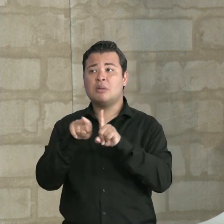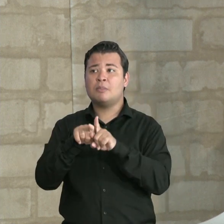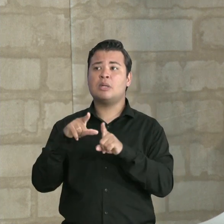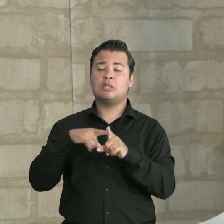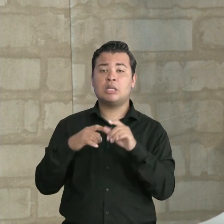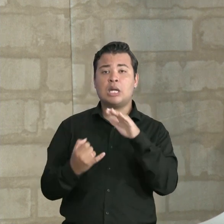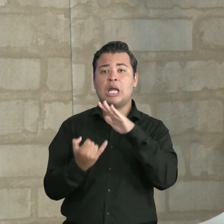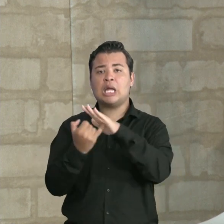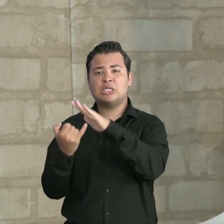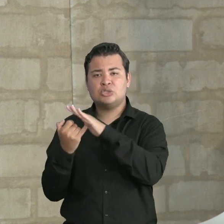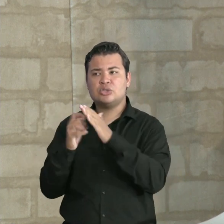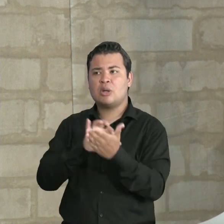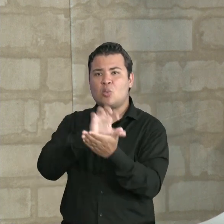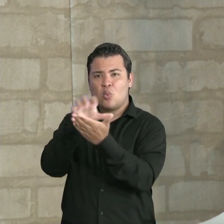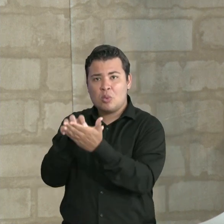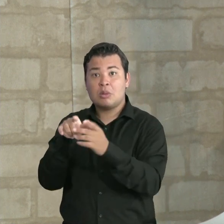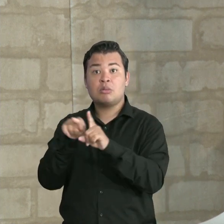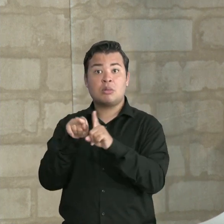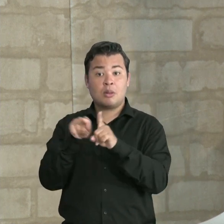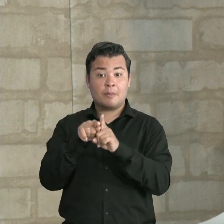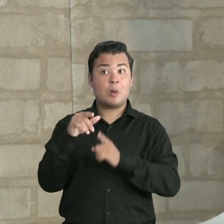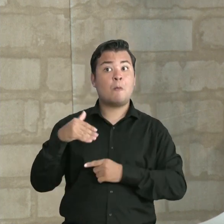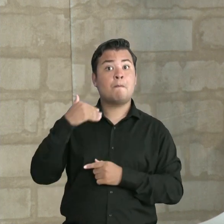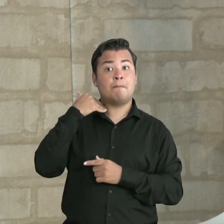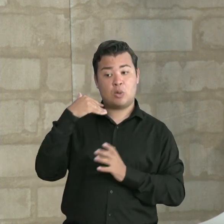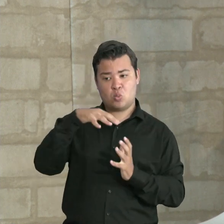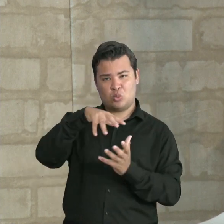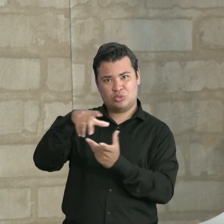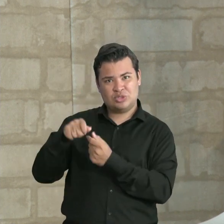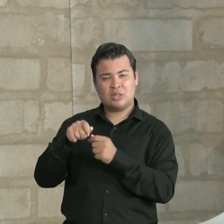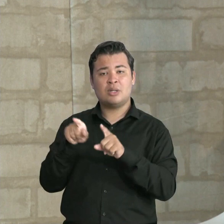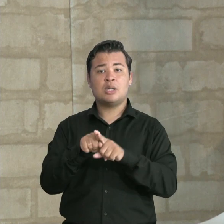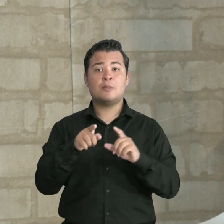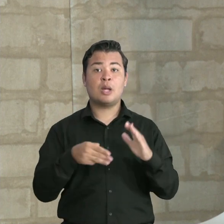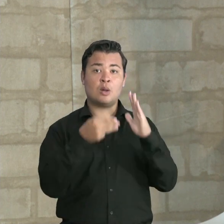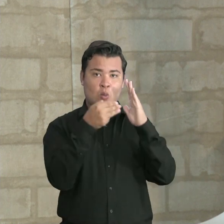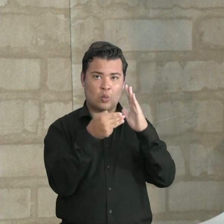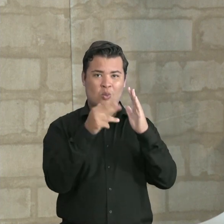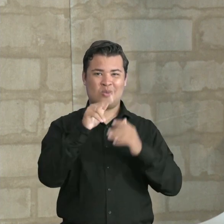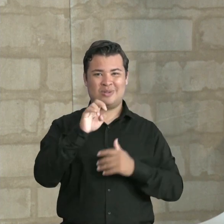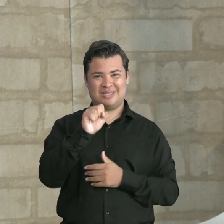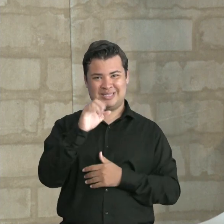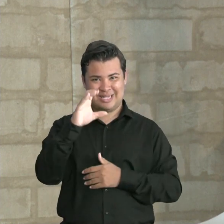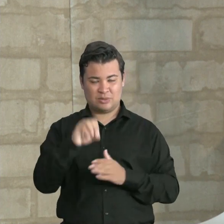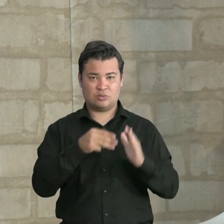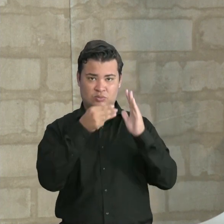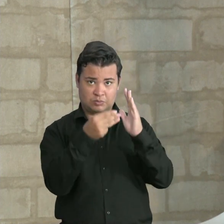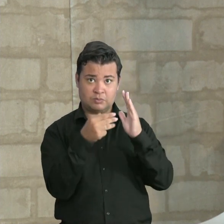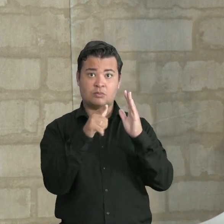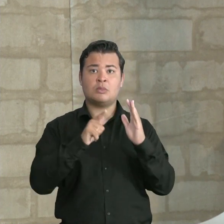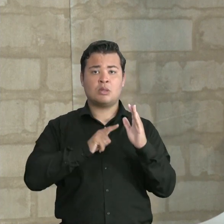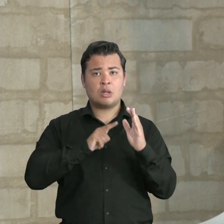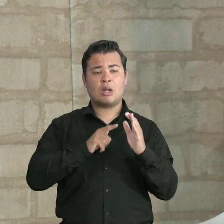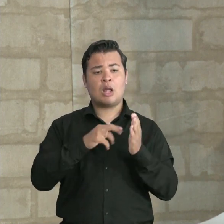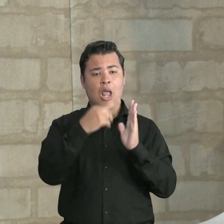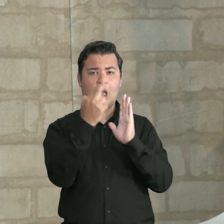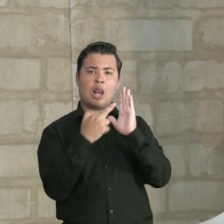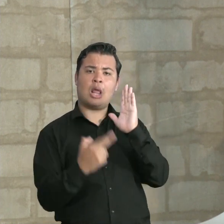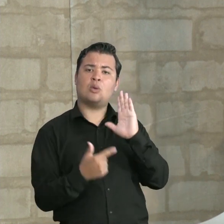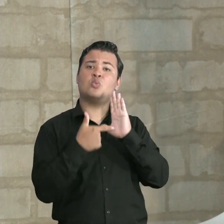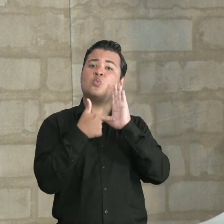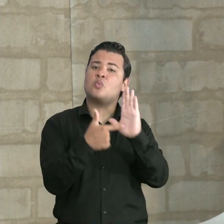entidades, mas o próprio Banco Mundial tem soltado, a Unesco tem soltado relatórios referentes aos anos em